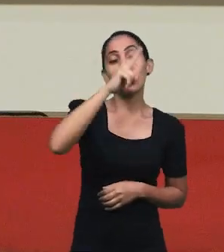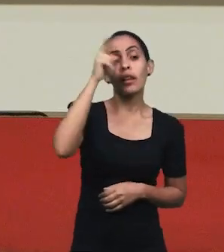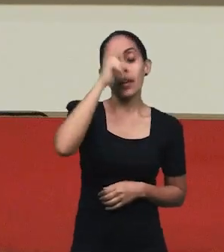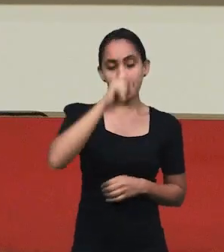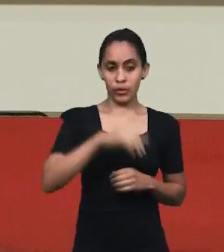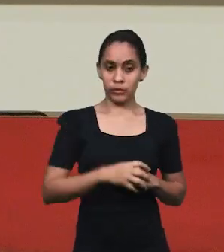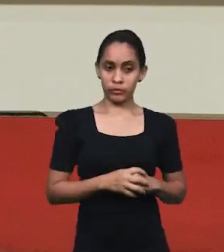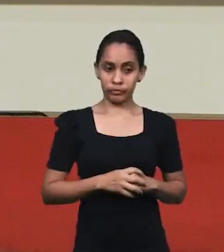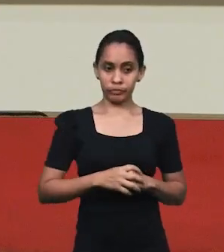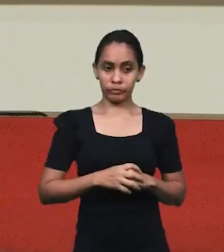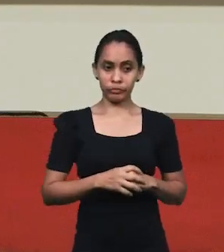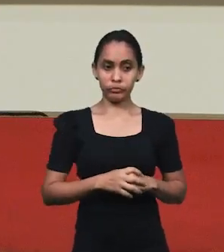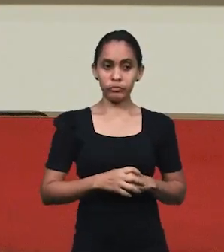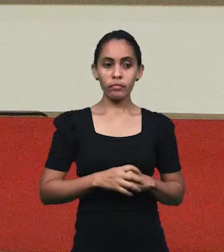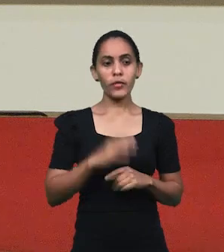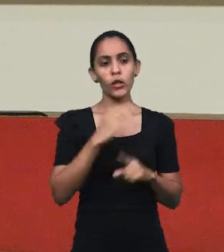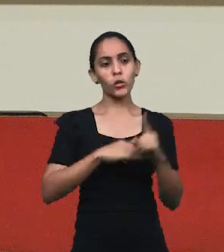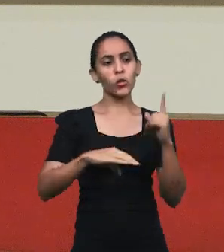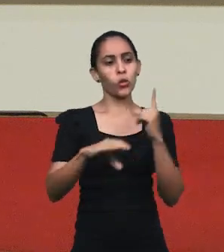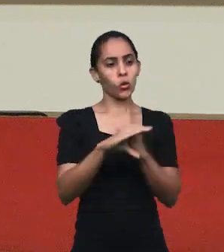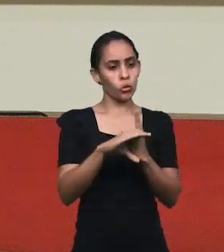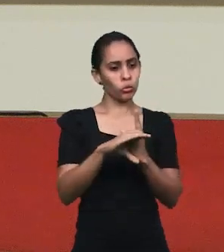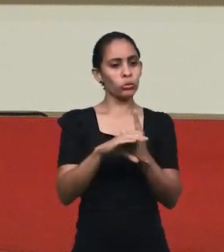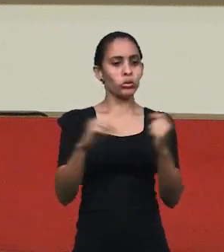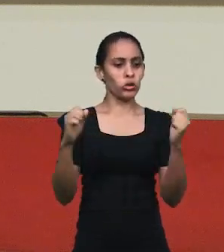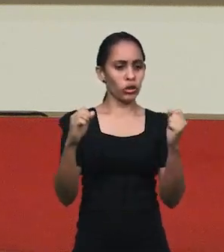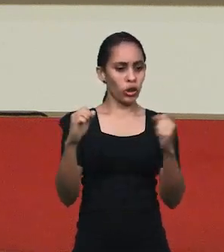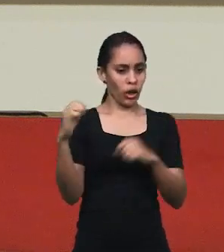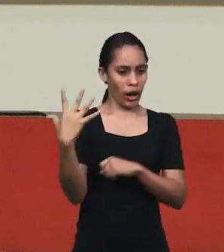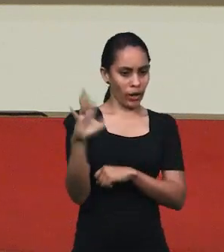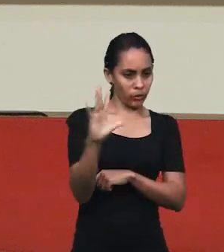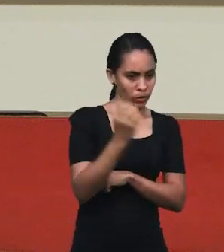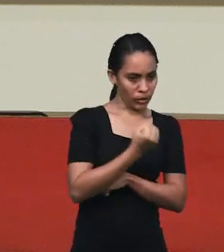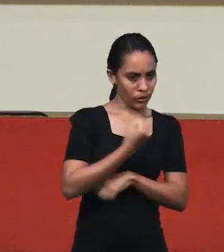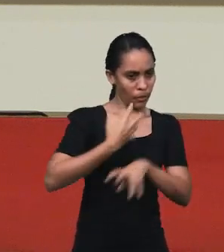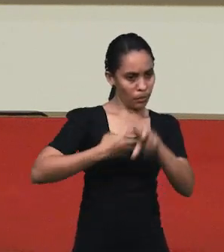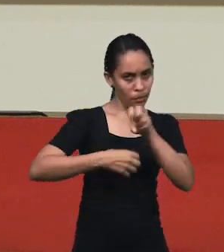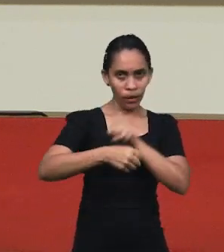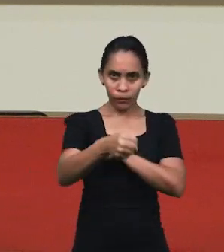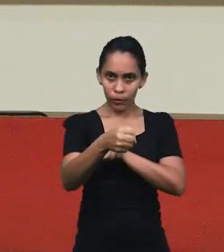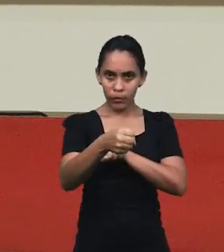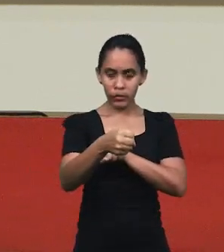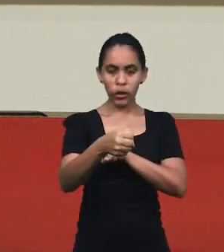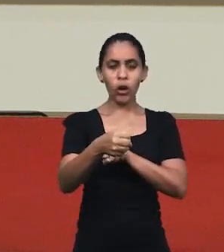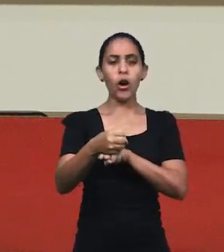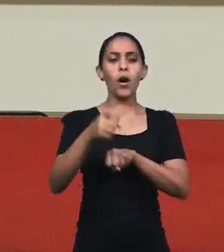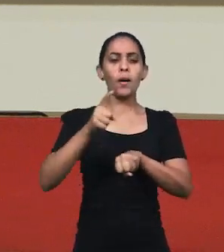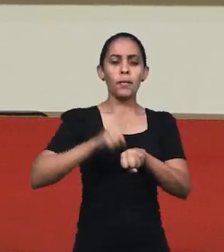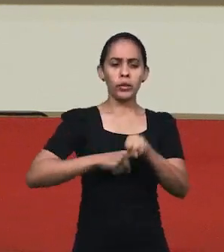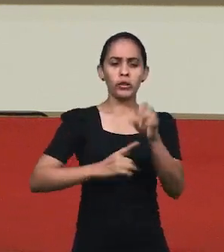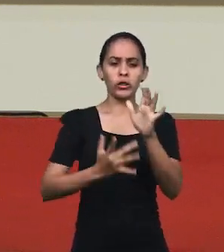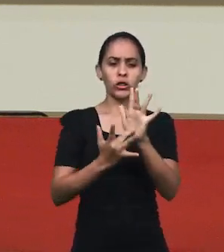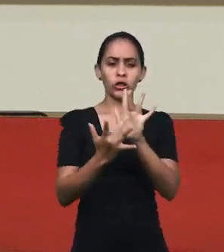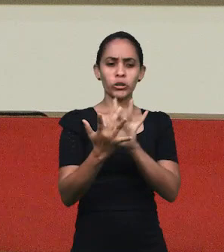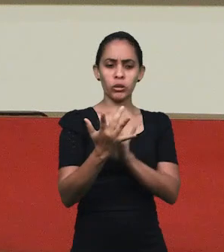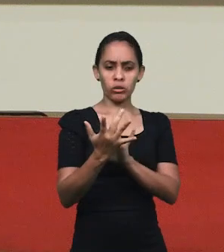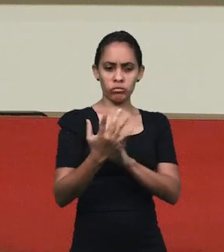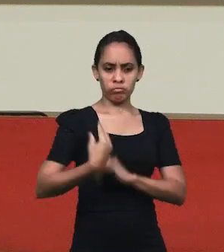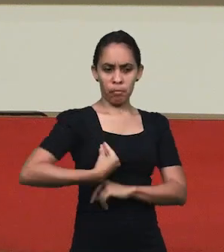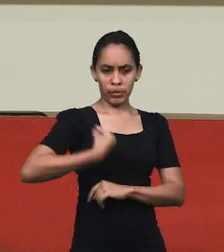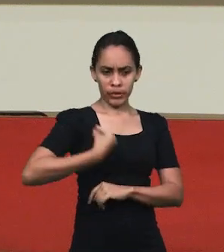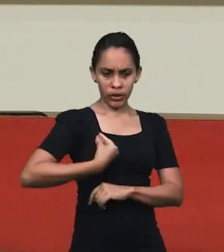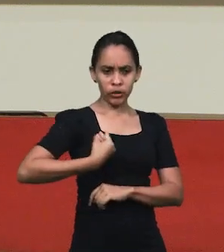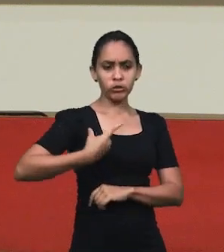E lembre dessa palavra no dia do culto de glorificação pela vossa formatura. Onde Jesus